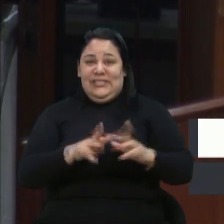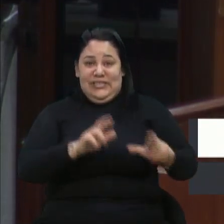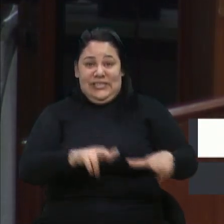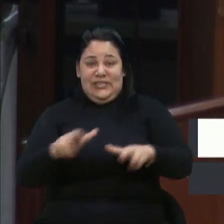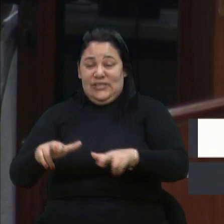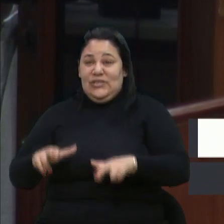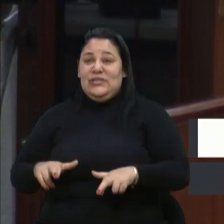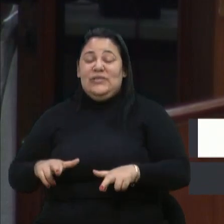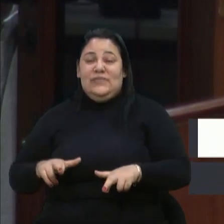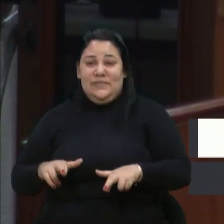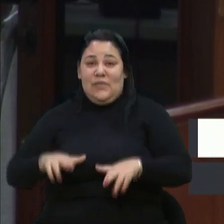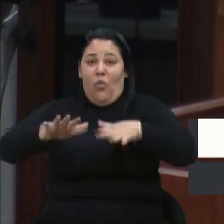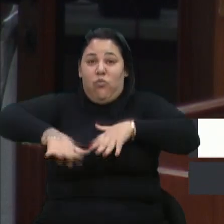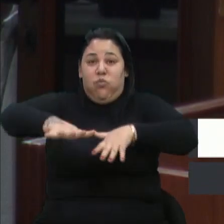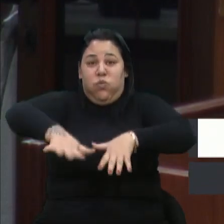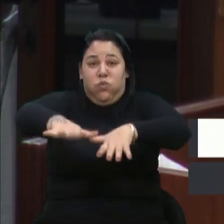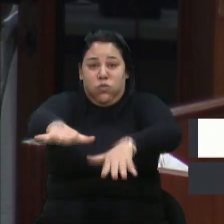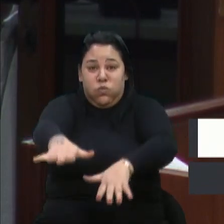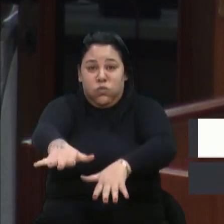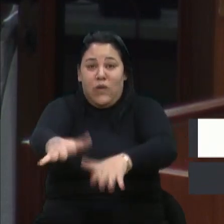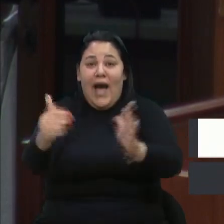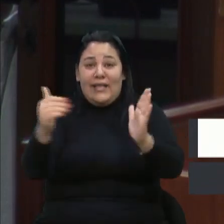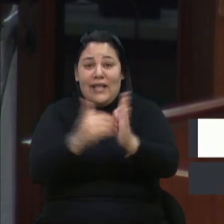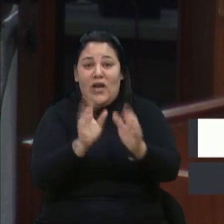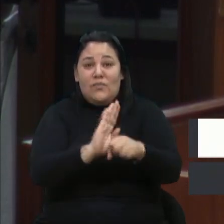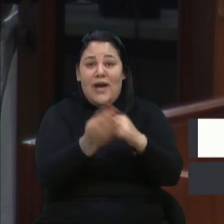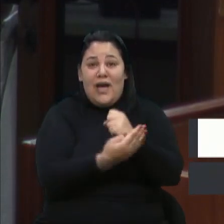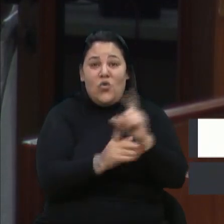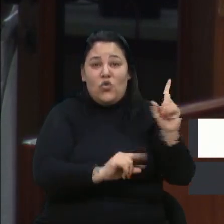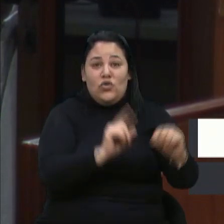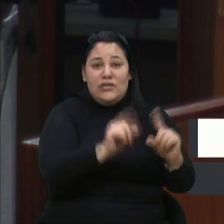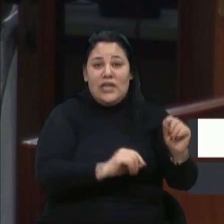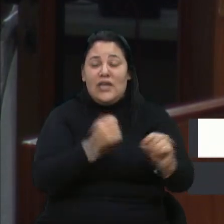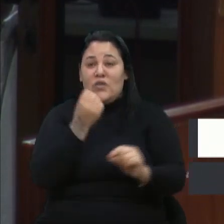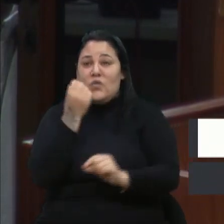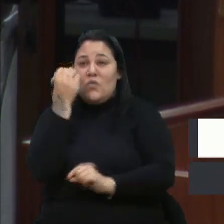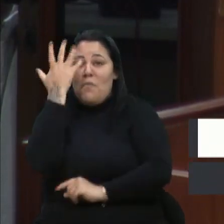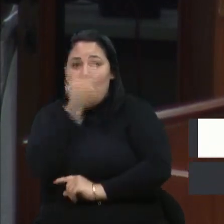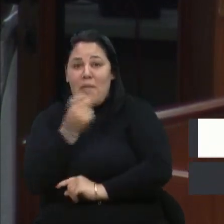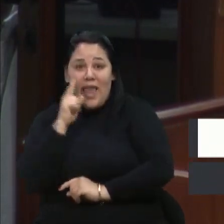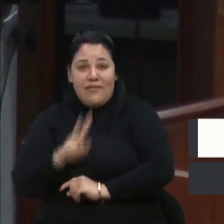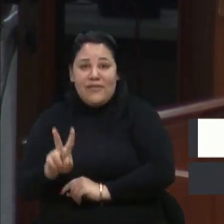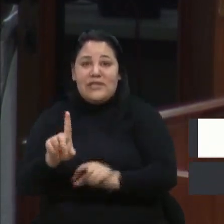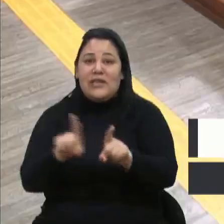localizar para o Cruzeiro, Bela Vista, vai se inviabilizar o trânsito. Obrigado, presidente. Obrigado.